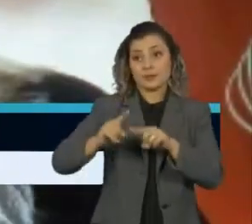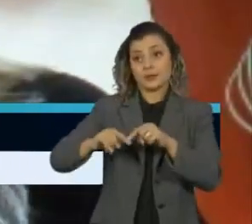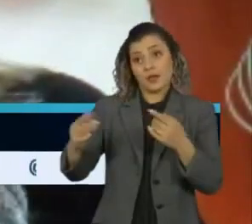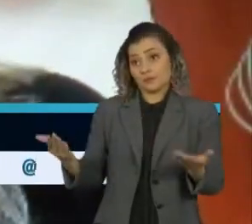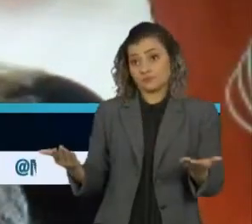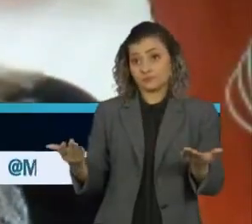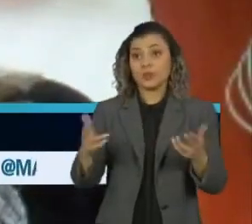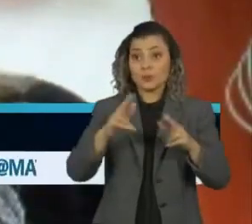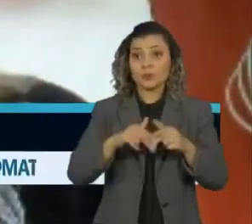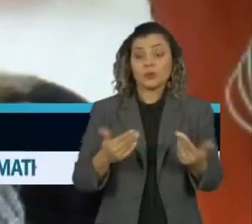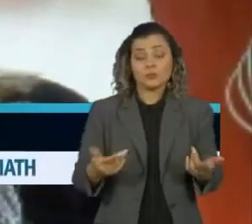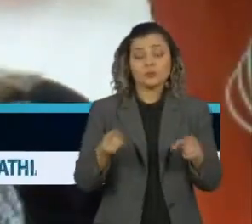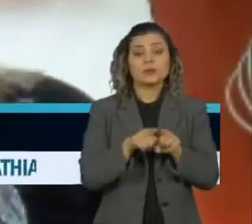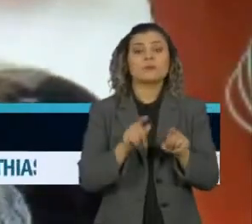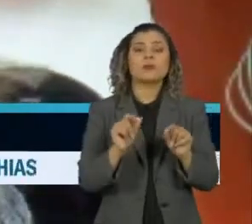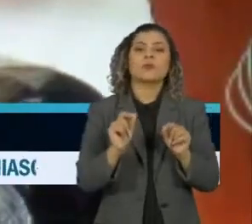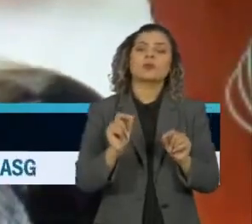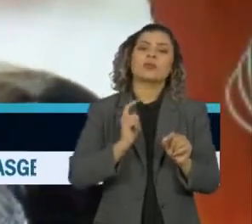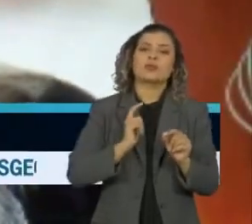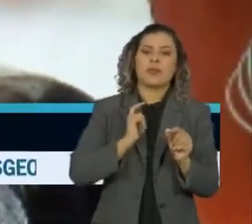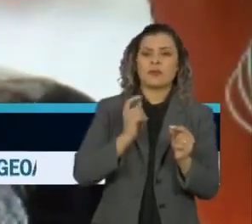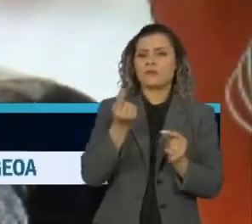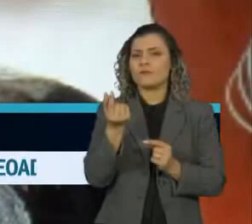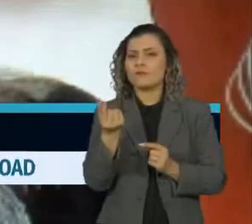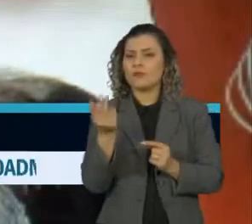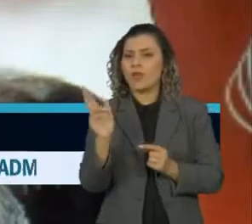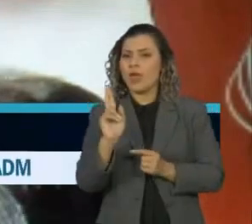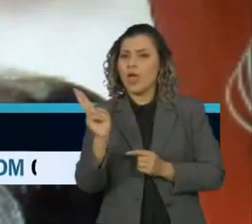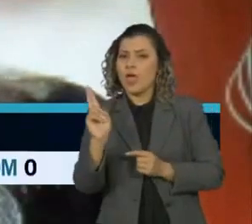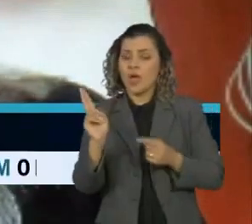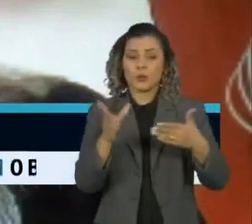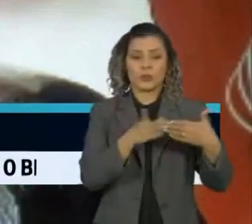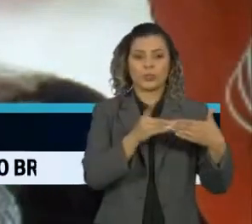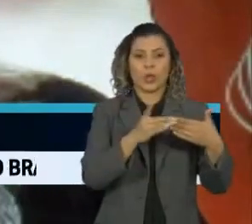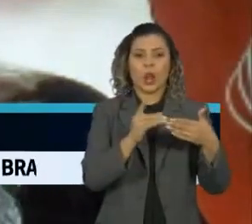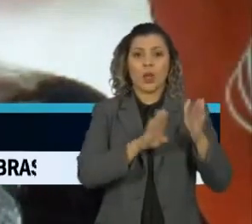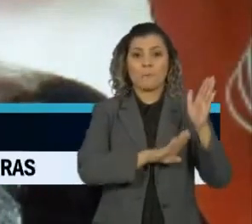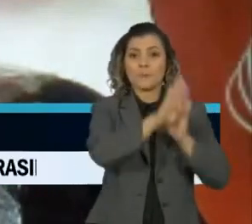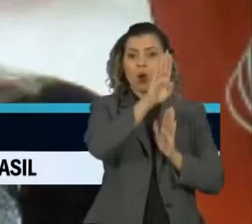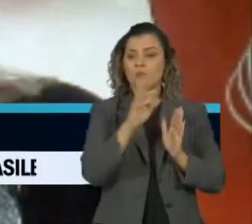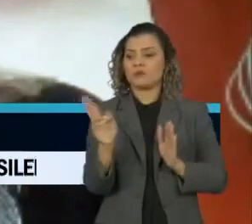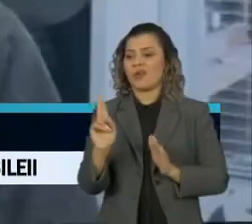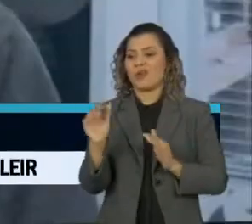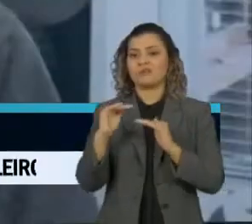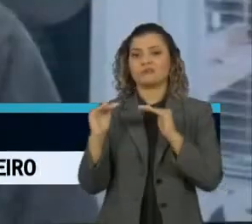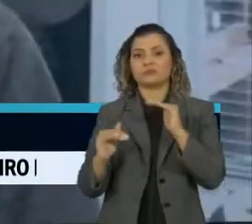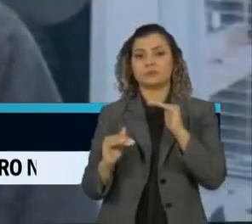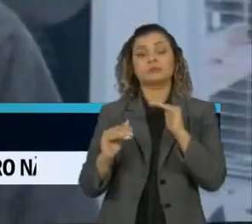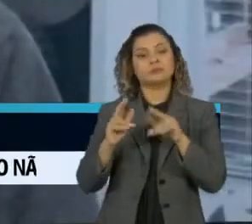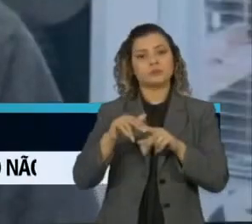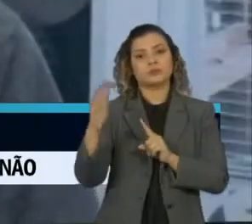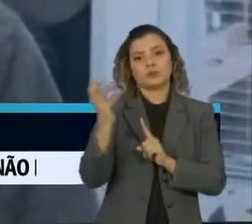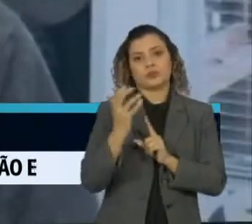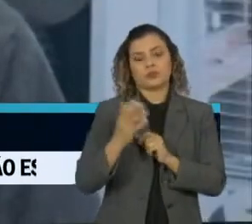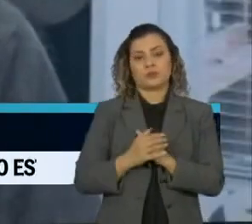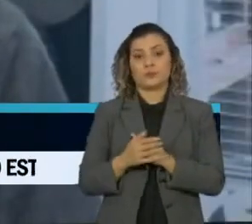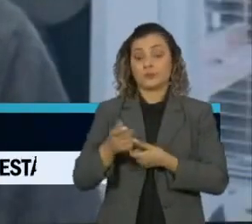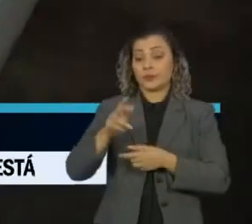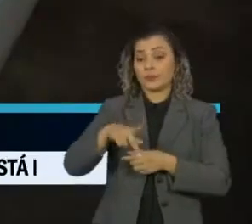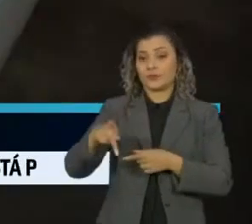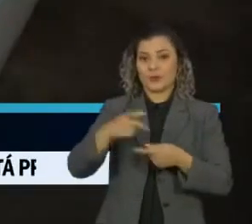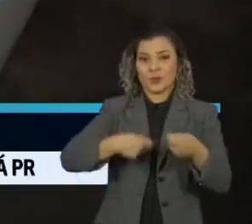oferecidos. Além disso, a depreciação do real frente ao dólar também gerou impacto nos preços. Para o professor de